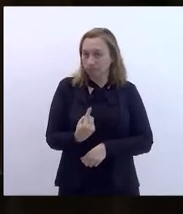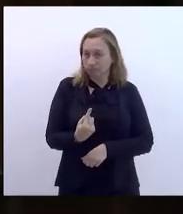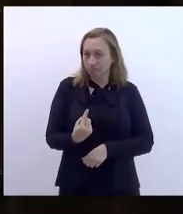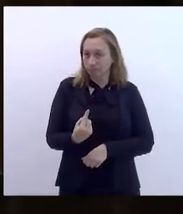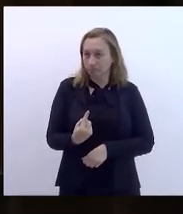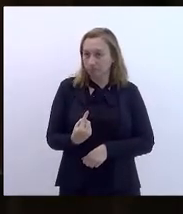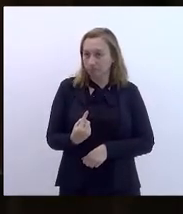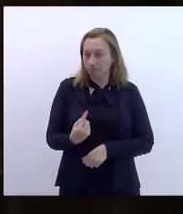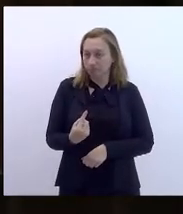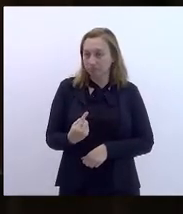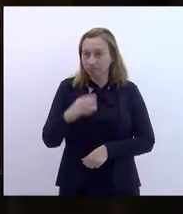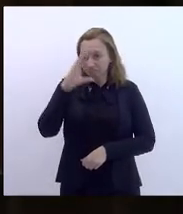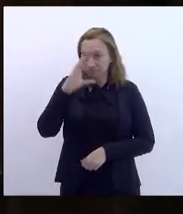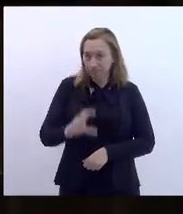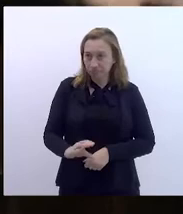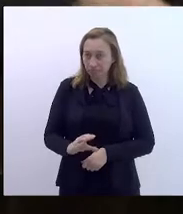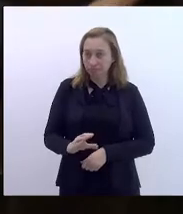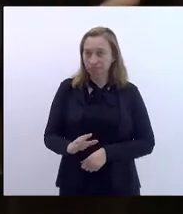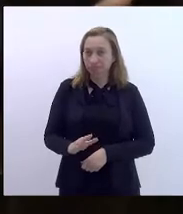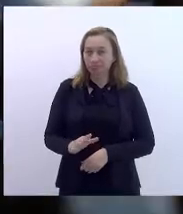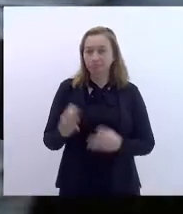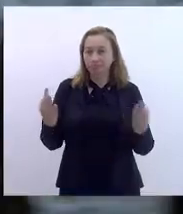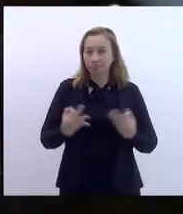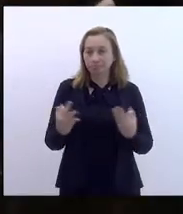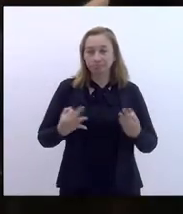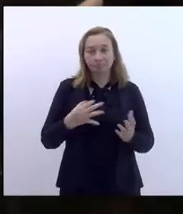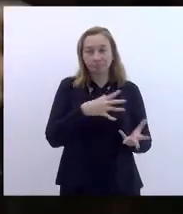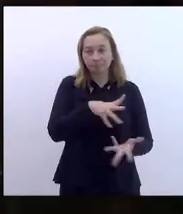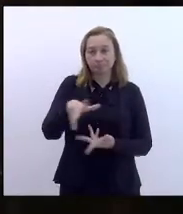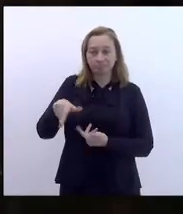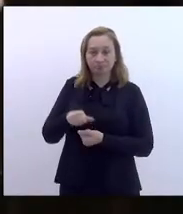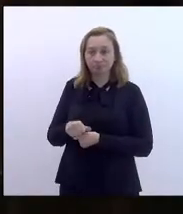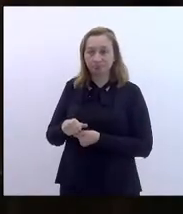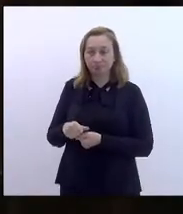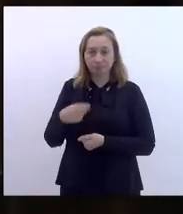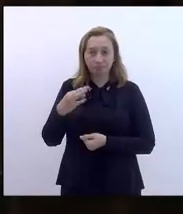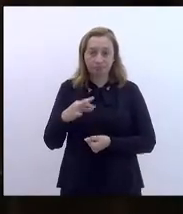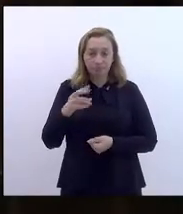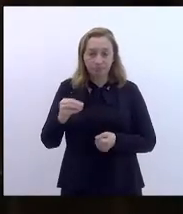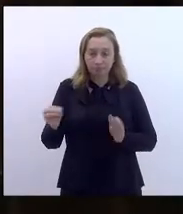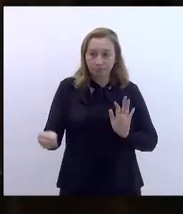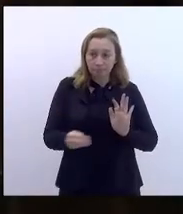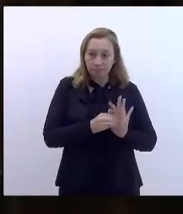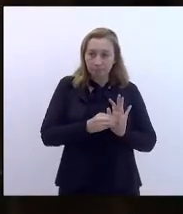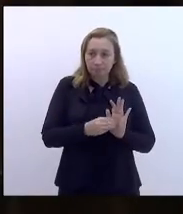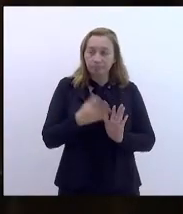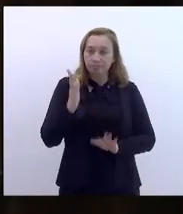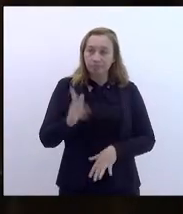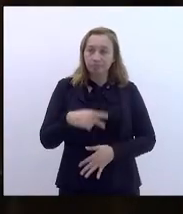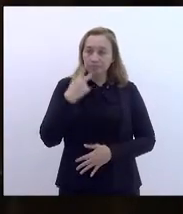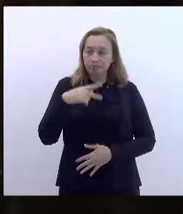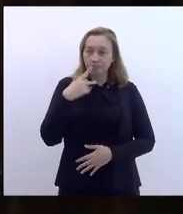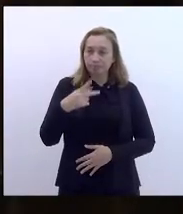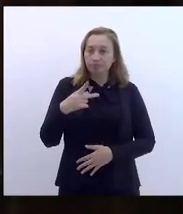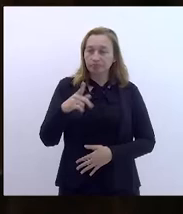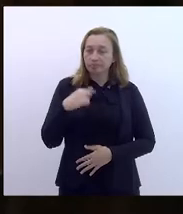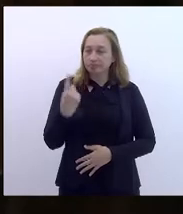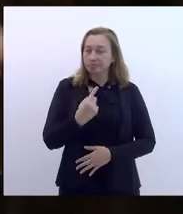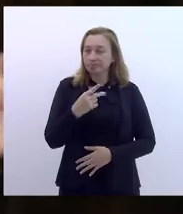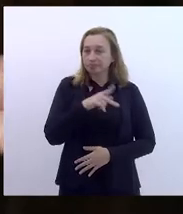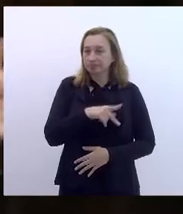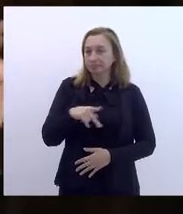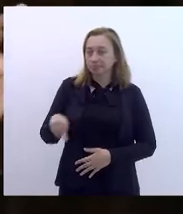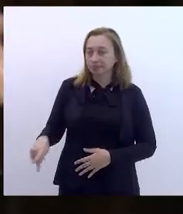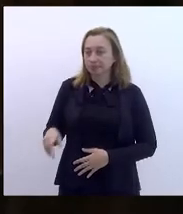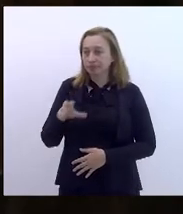considerada cidadão uma das mais perfeitas do mundo tá tudo lá Como já disse que o nosso Presidente vacina então